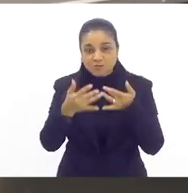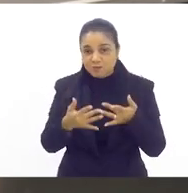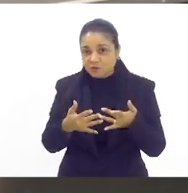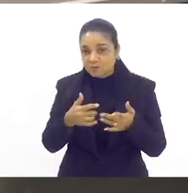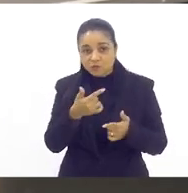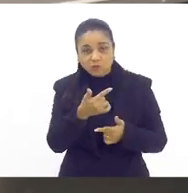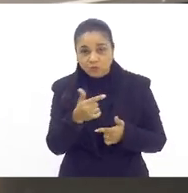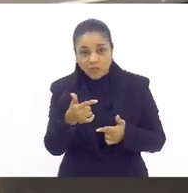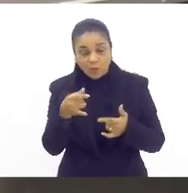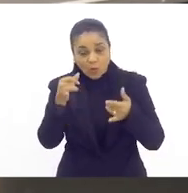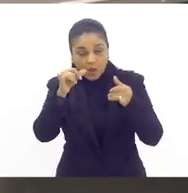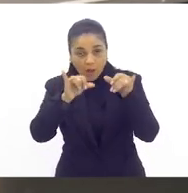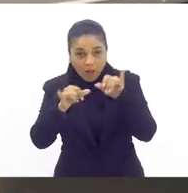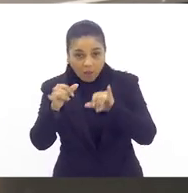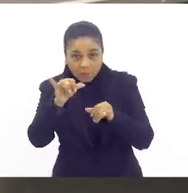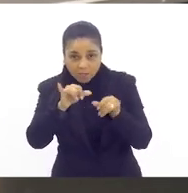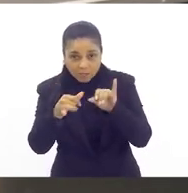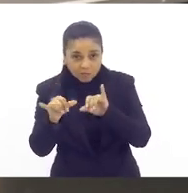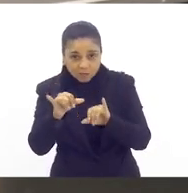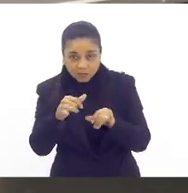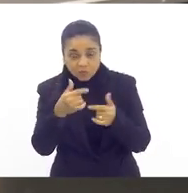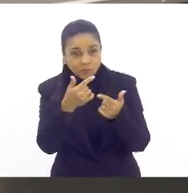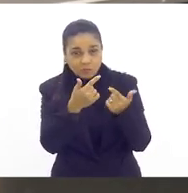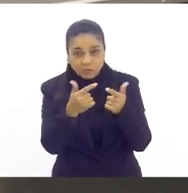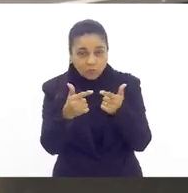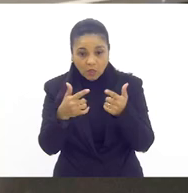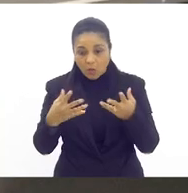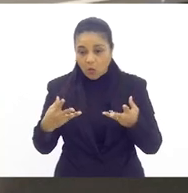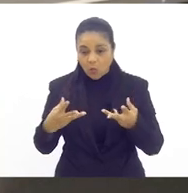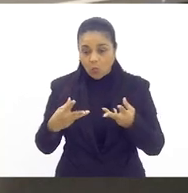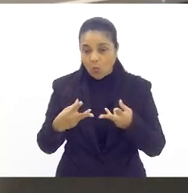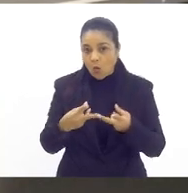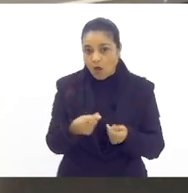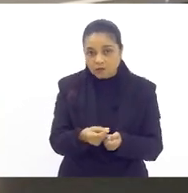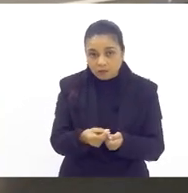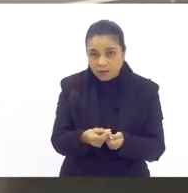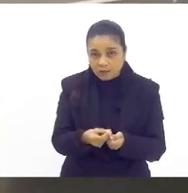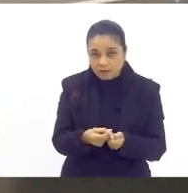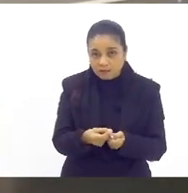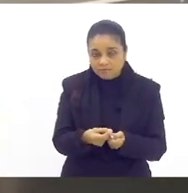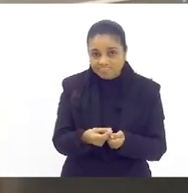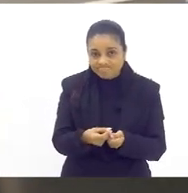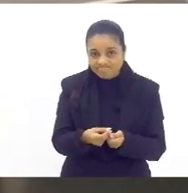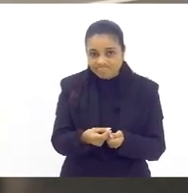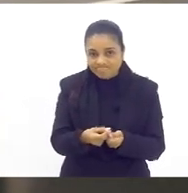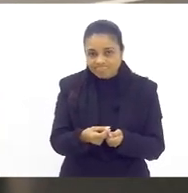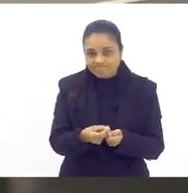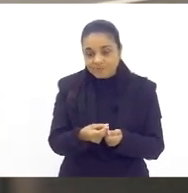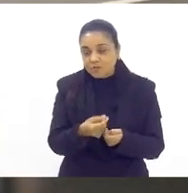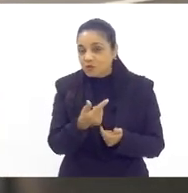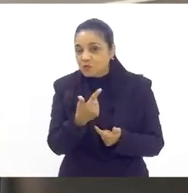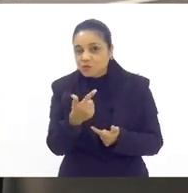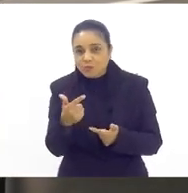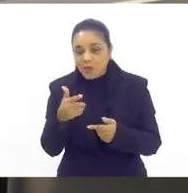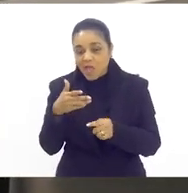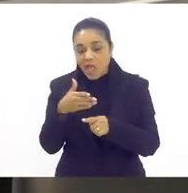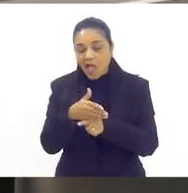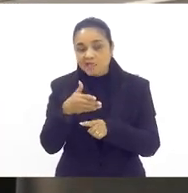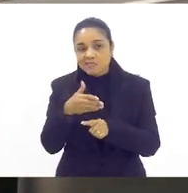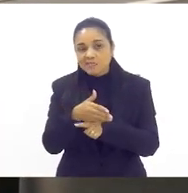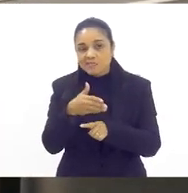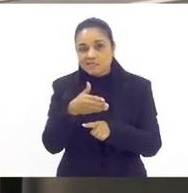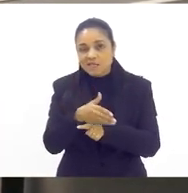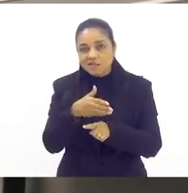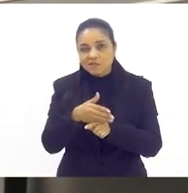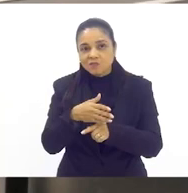nosso laboratório não tem qualidade e não nos dá acesso ao que nós podemos aprender